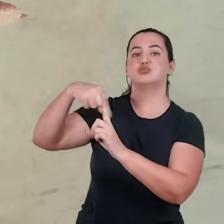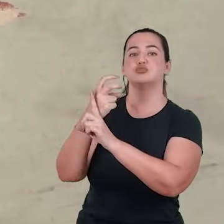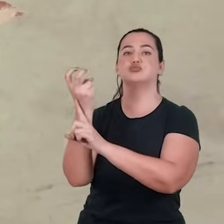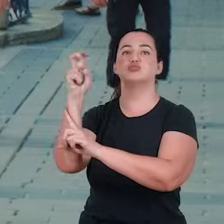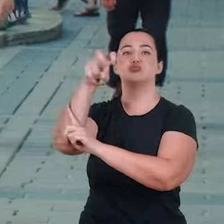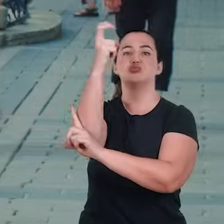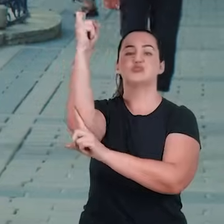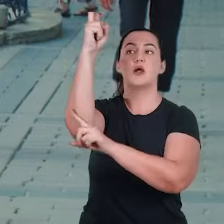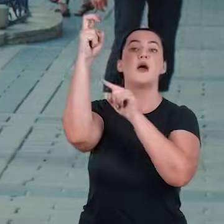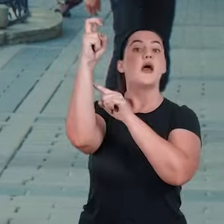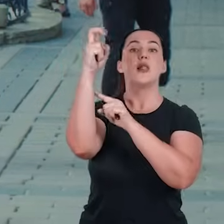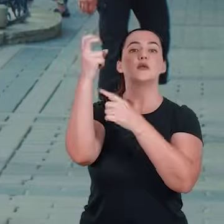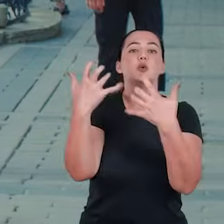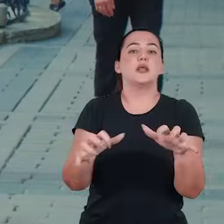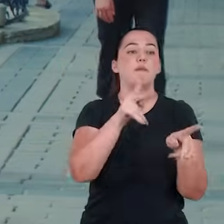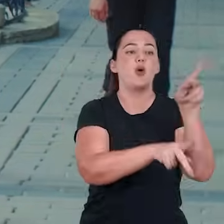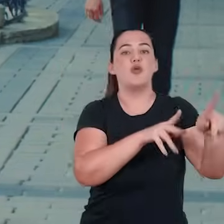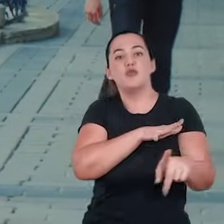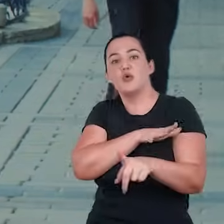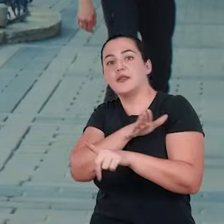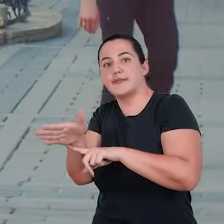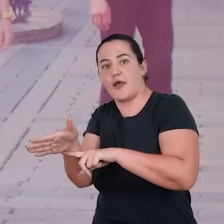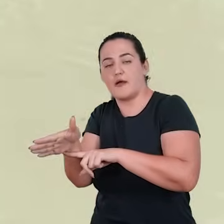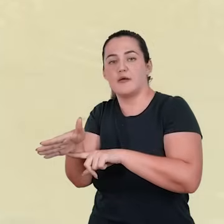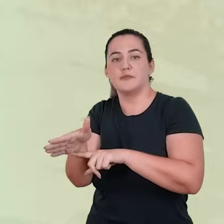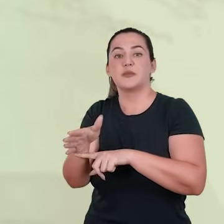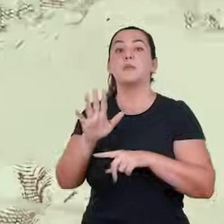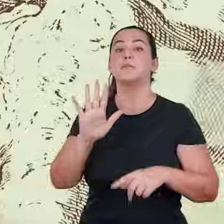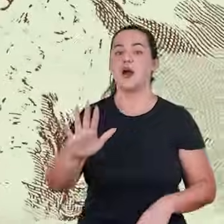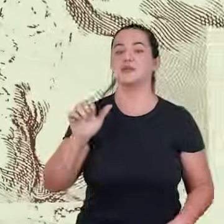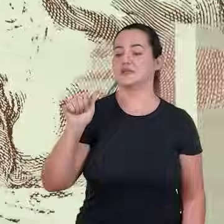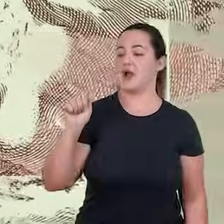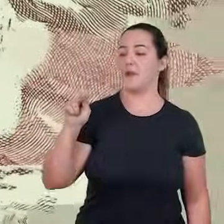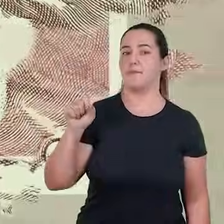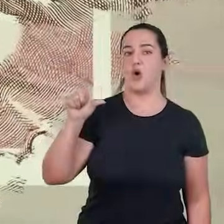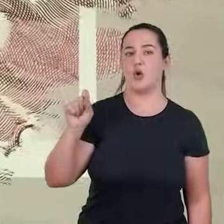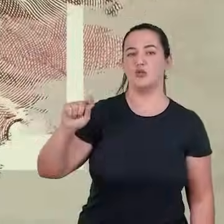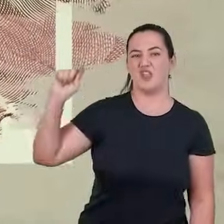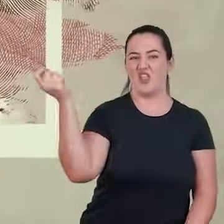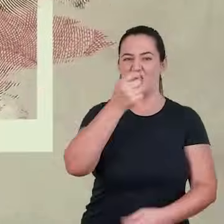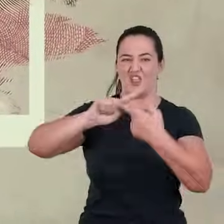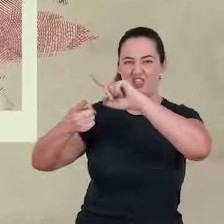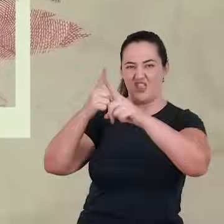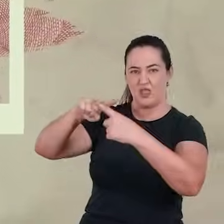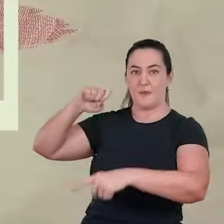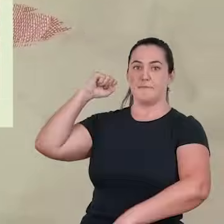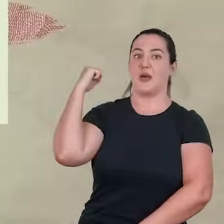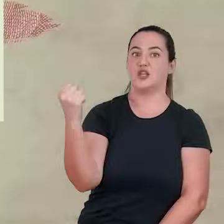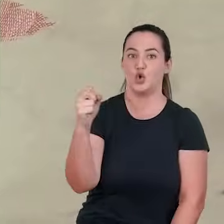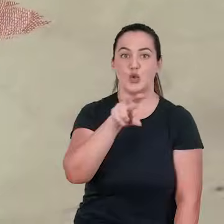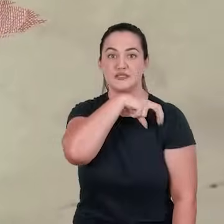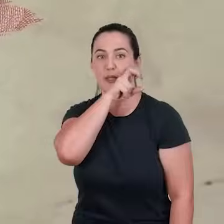futuro. Mas quem salvou o dia foi Apolo. Apolo destruiu essa serpente, que teria 3